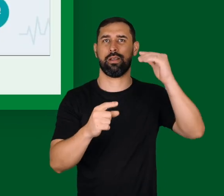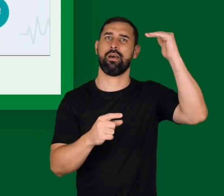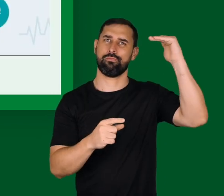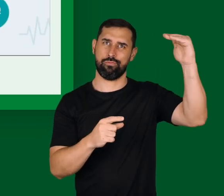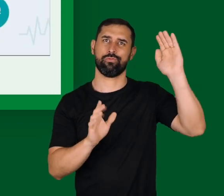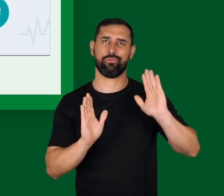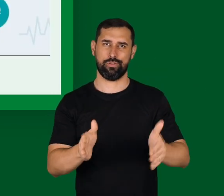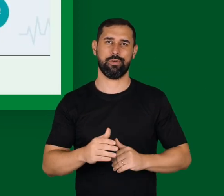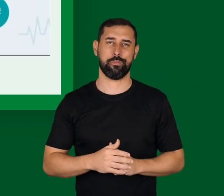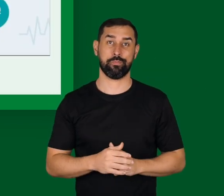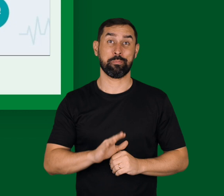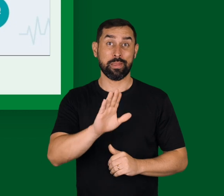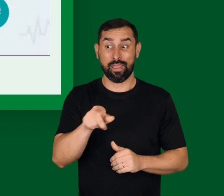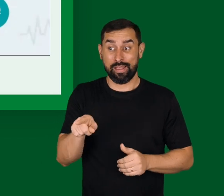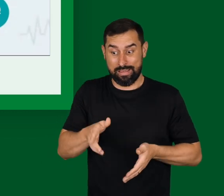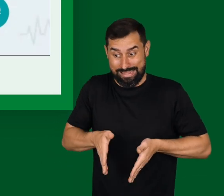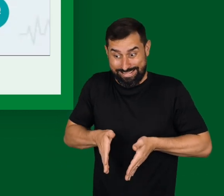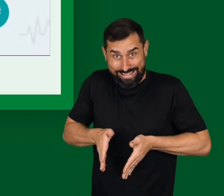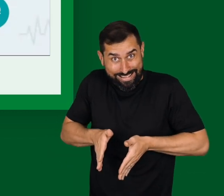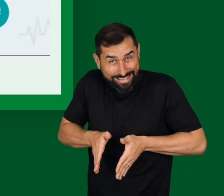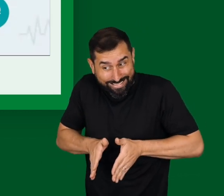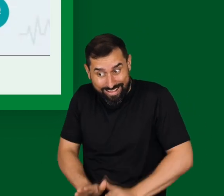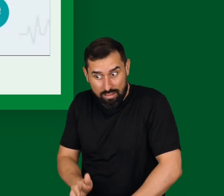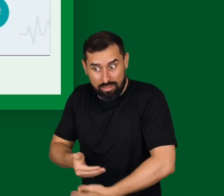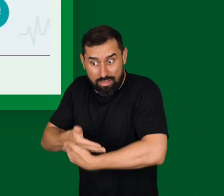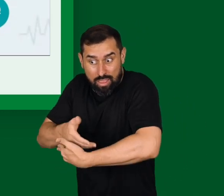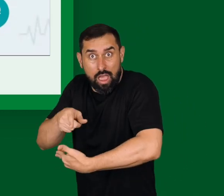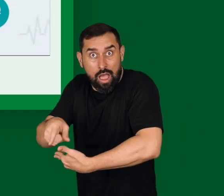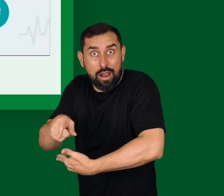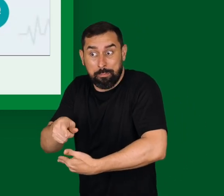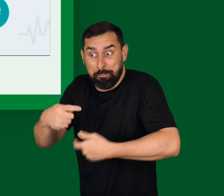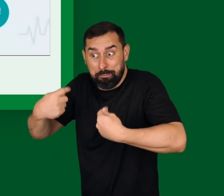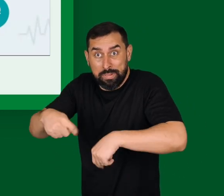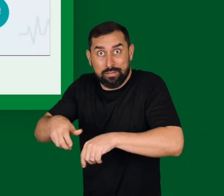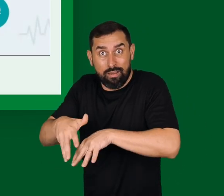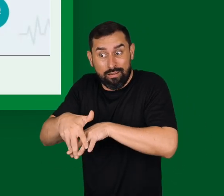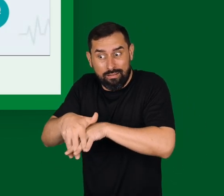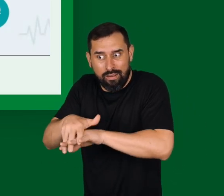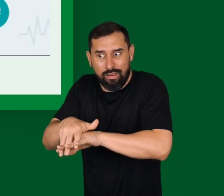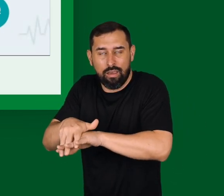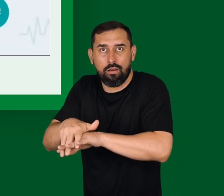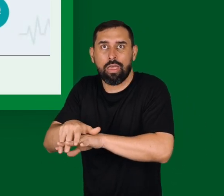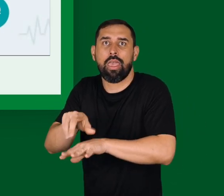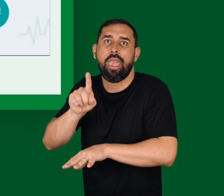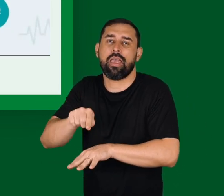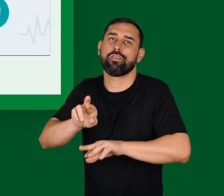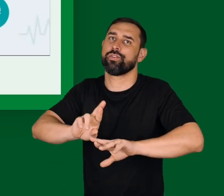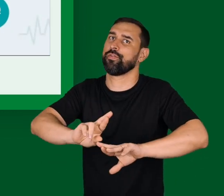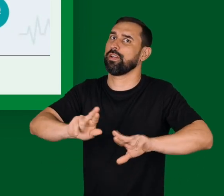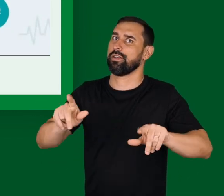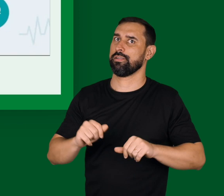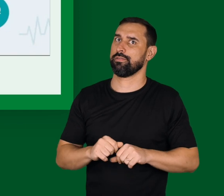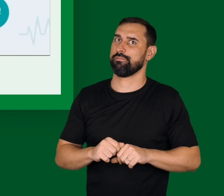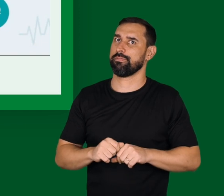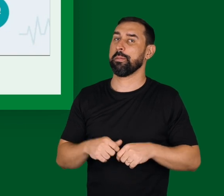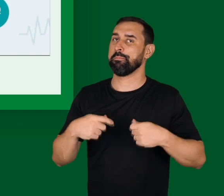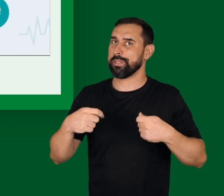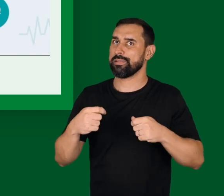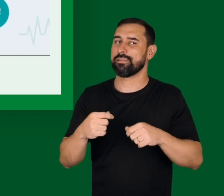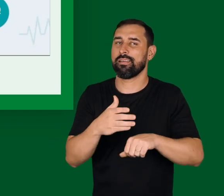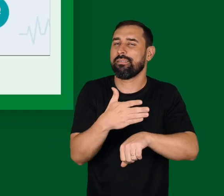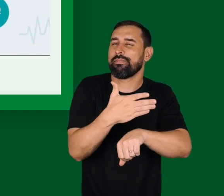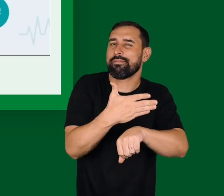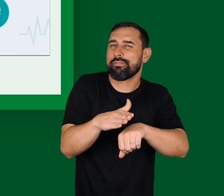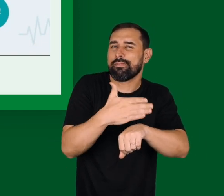da reanimação do adulto. Tá? E no período neonatal, a gente tem aquele programa específico para reanimação neonatal,